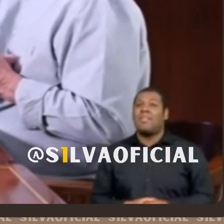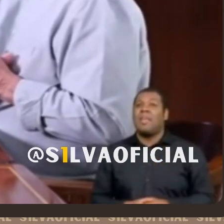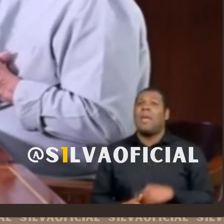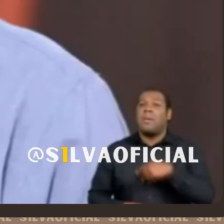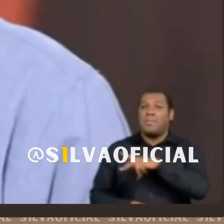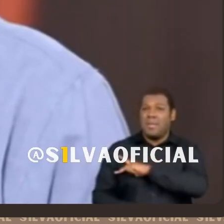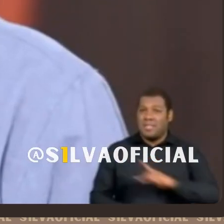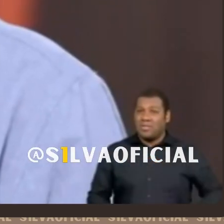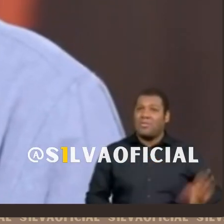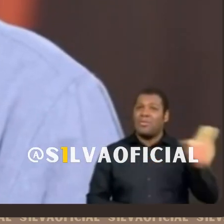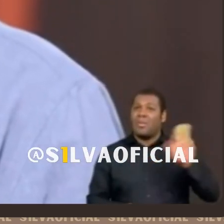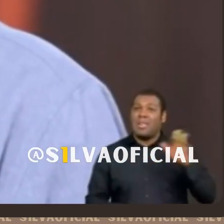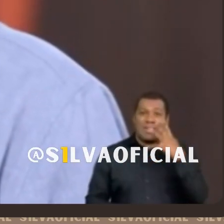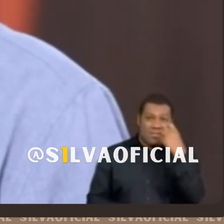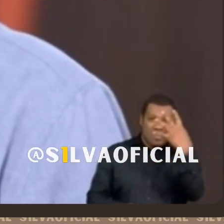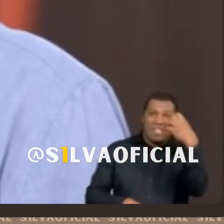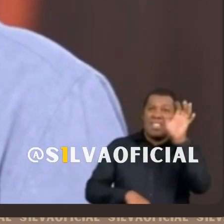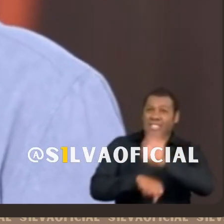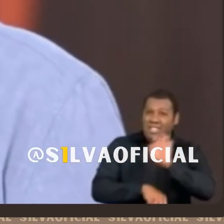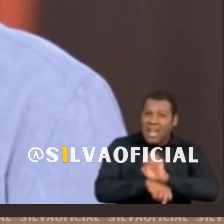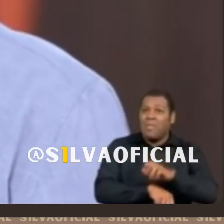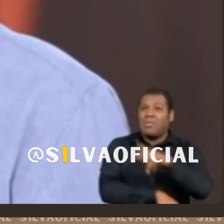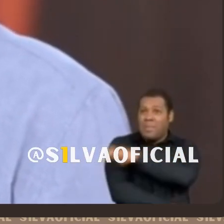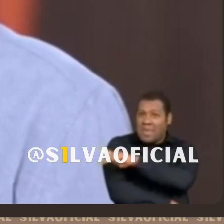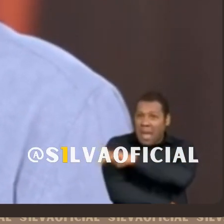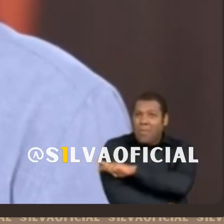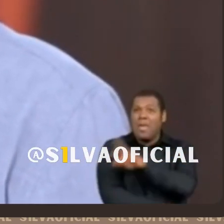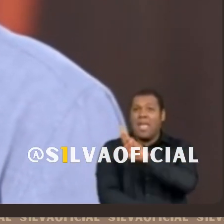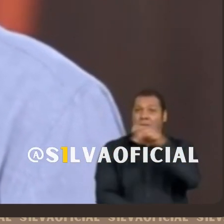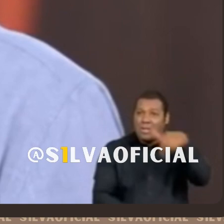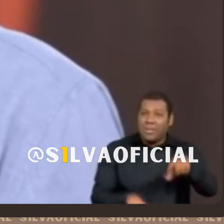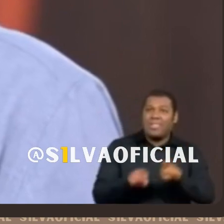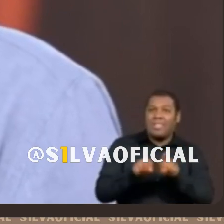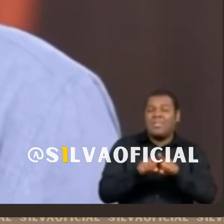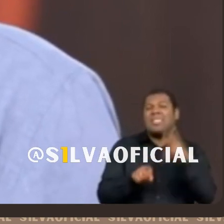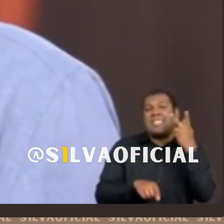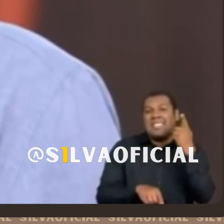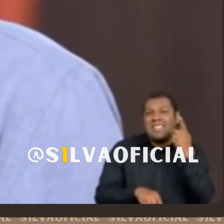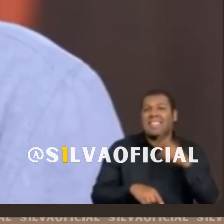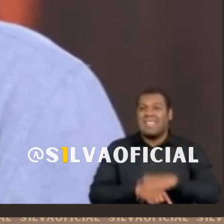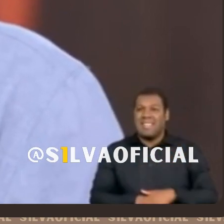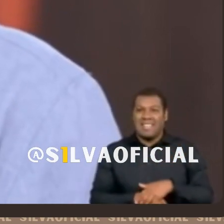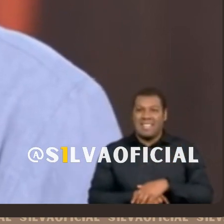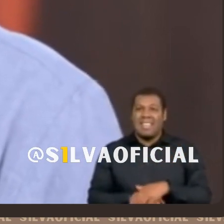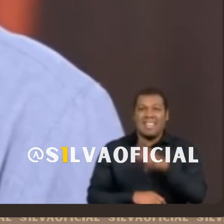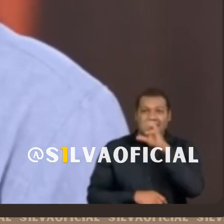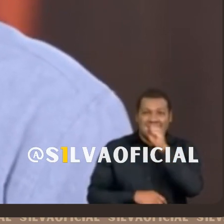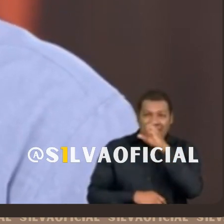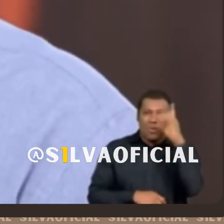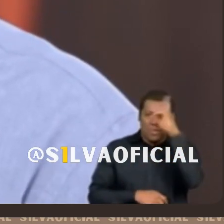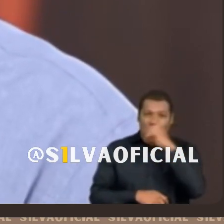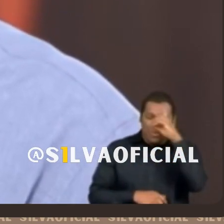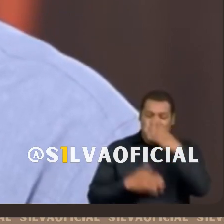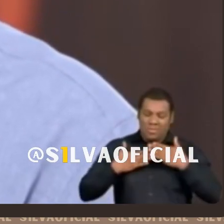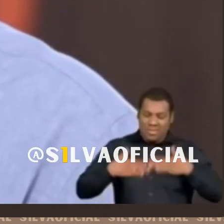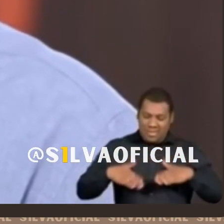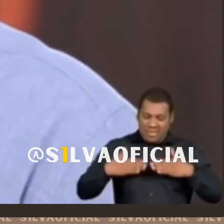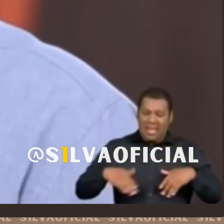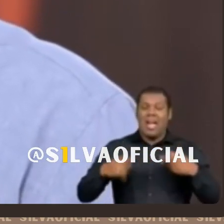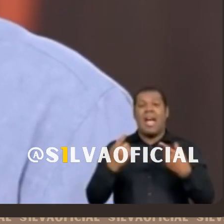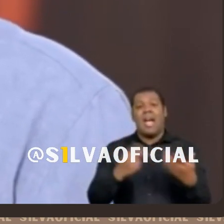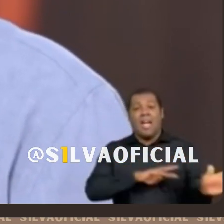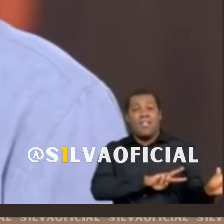quiser. Sábado e domingo descansar. Depois, durante a semana, vou a São Paulo. e tem muita coisa para fazer. Depois tem o 7 de